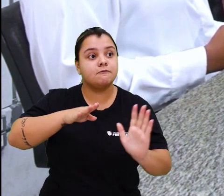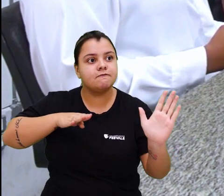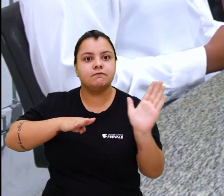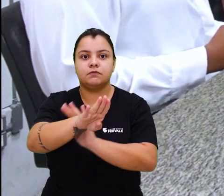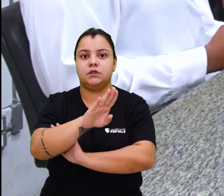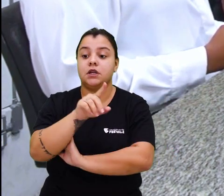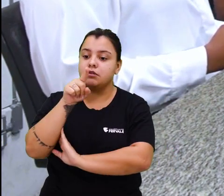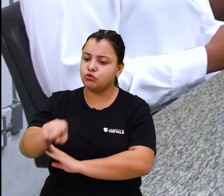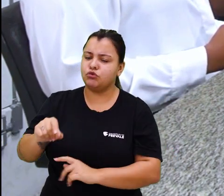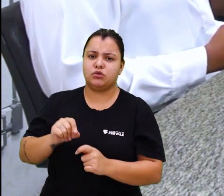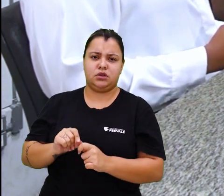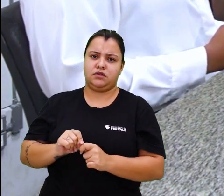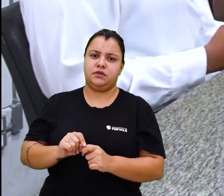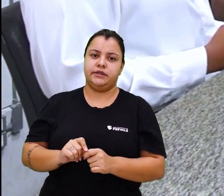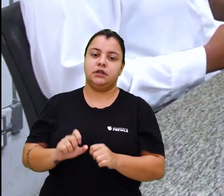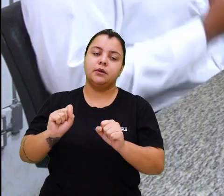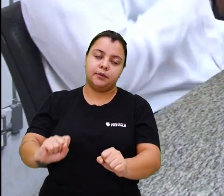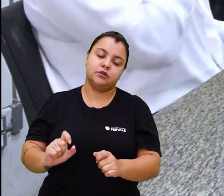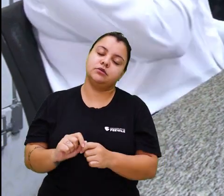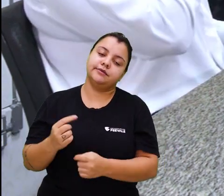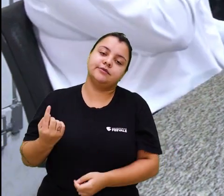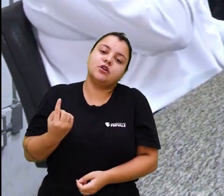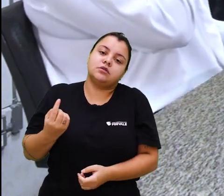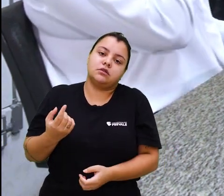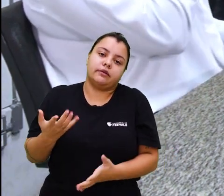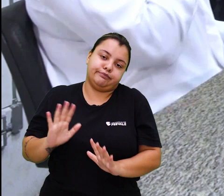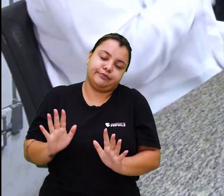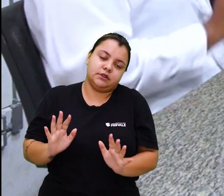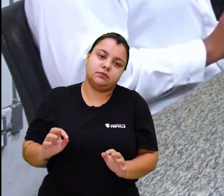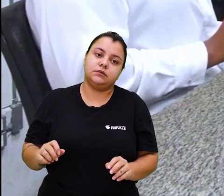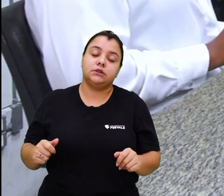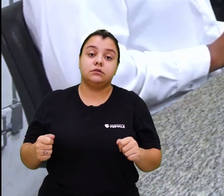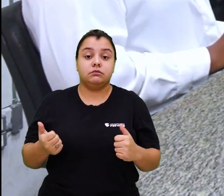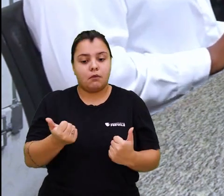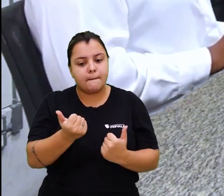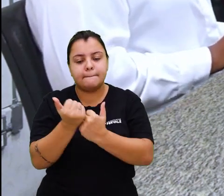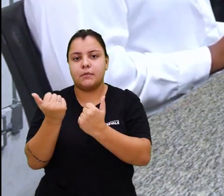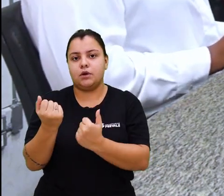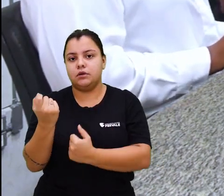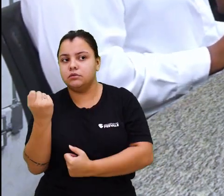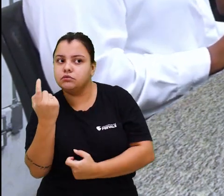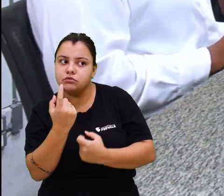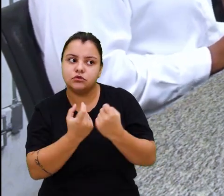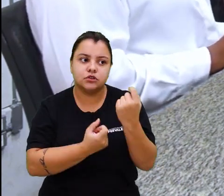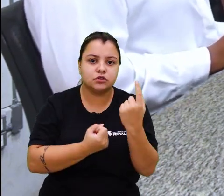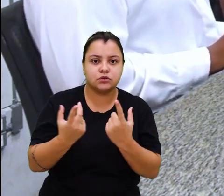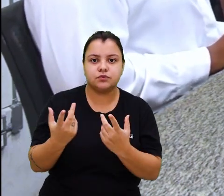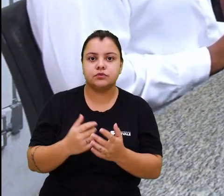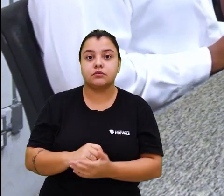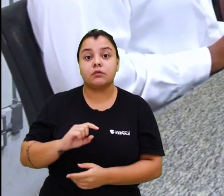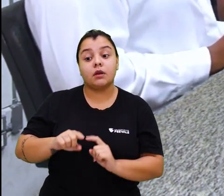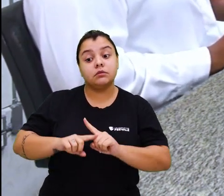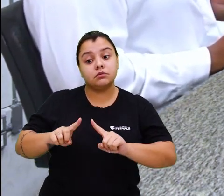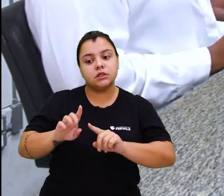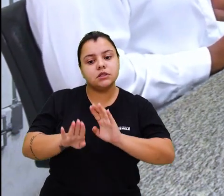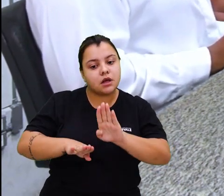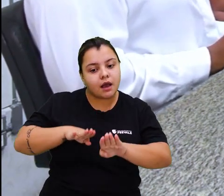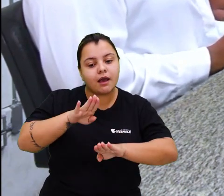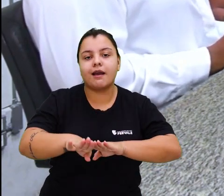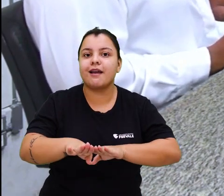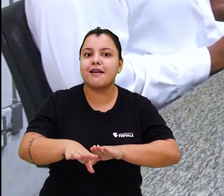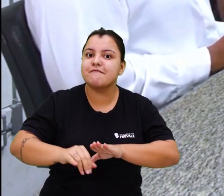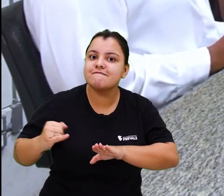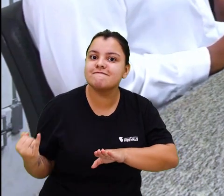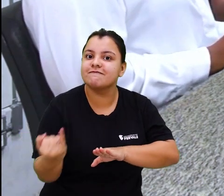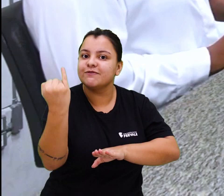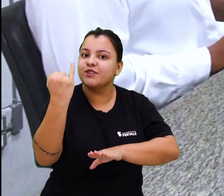fazendo pode não tá fazendo sozinha tá contando com a ajuda de alguns que são poucos mas é um passo muito importante então por isso